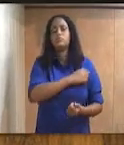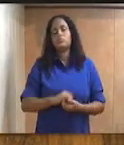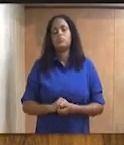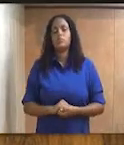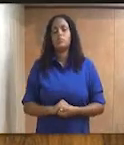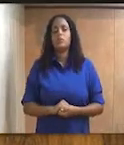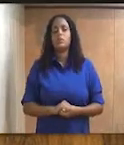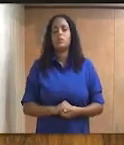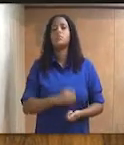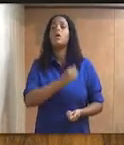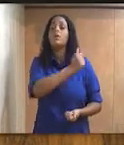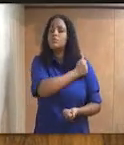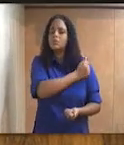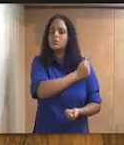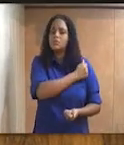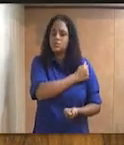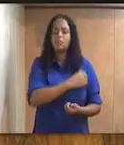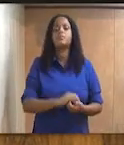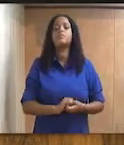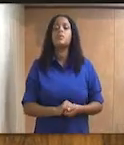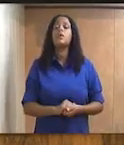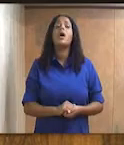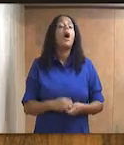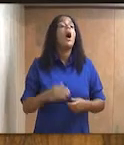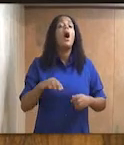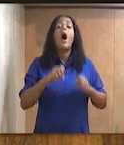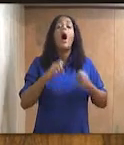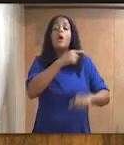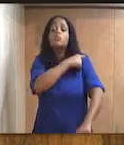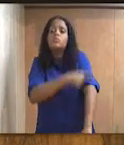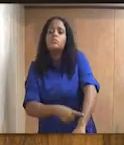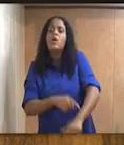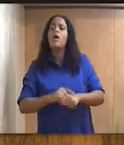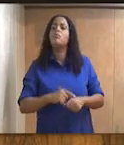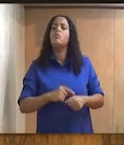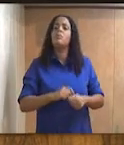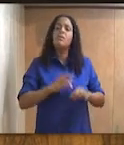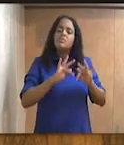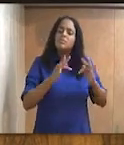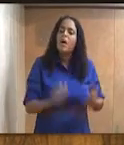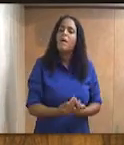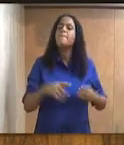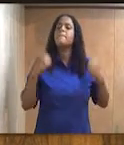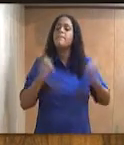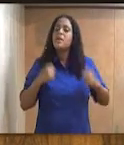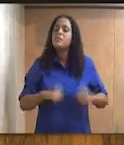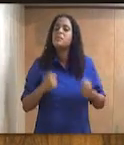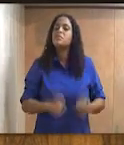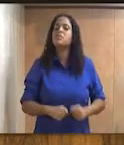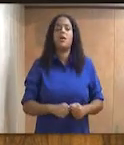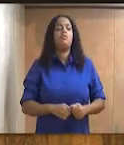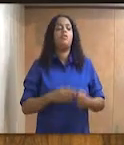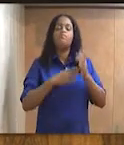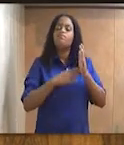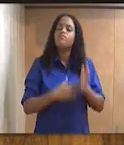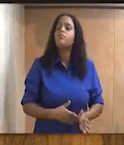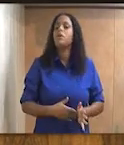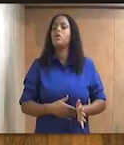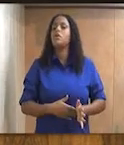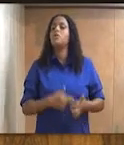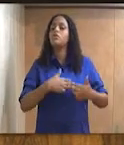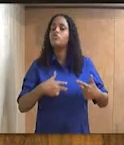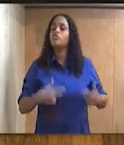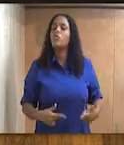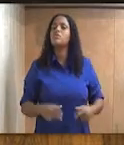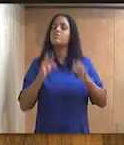A educação é a base de tudo e nós temos a obrigação de fazer valer os seus